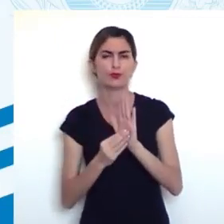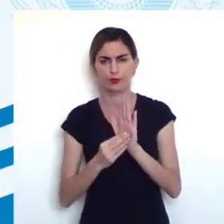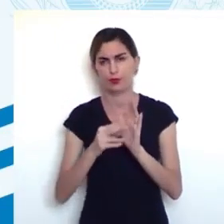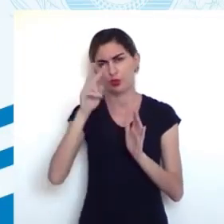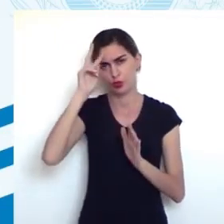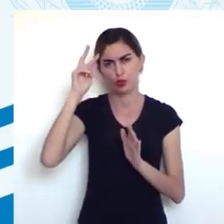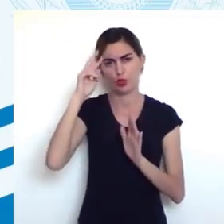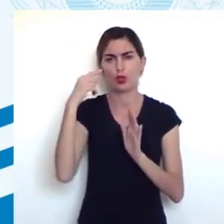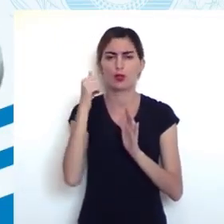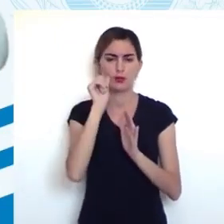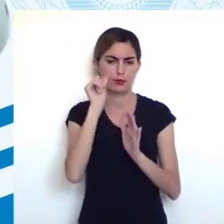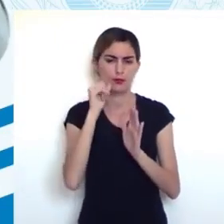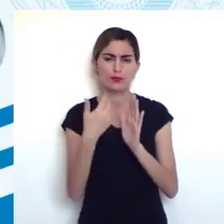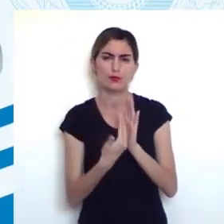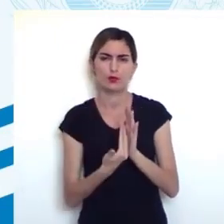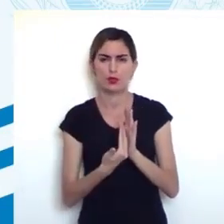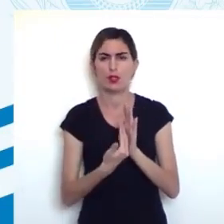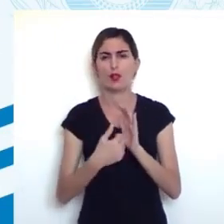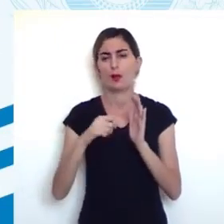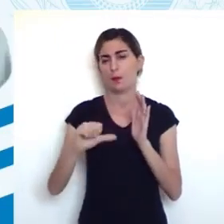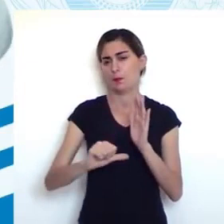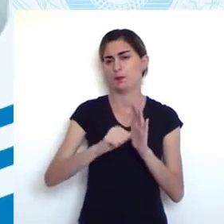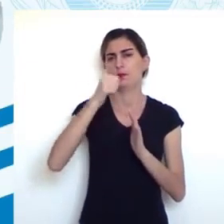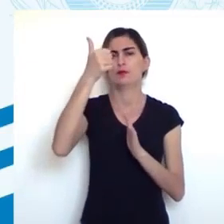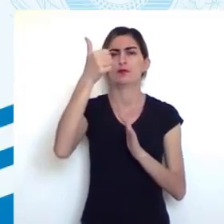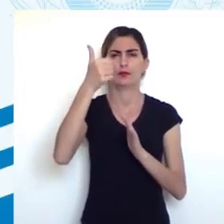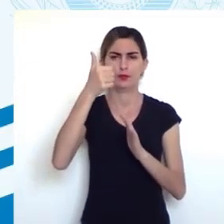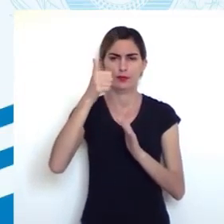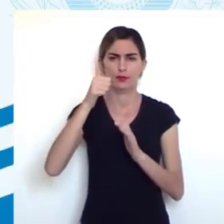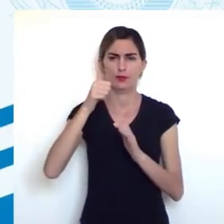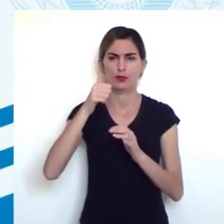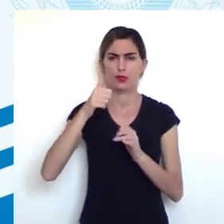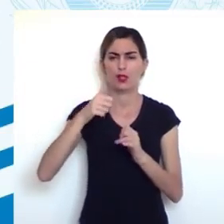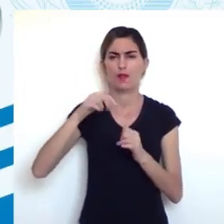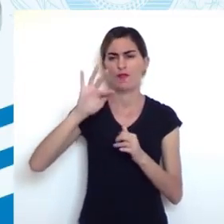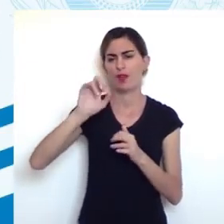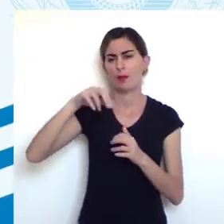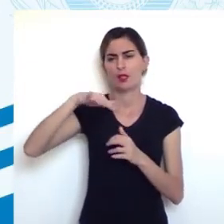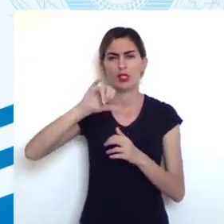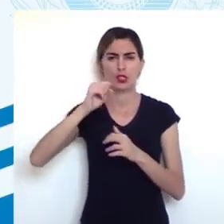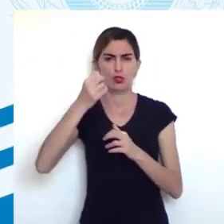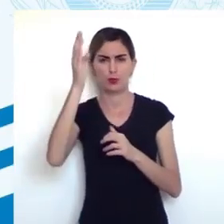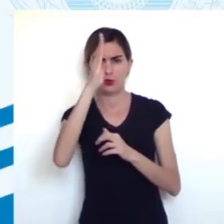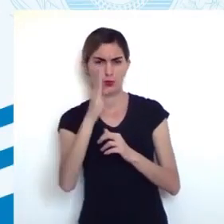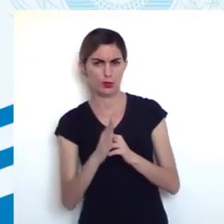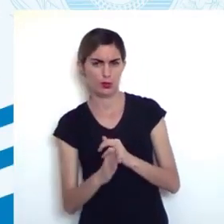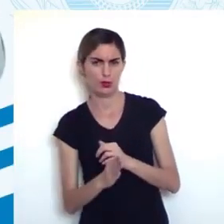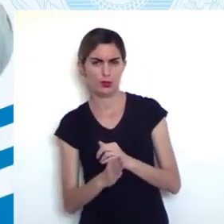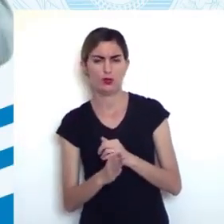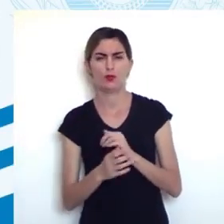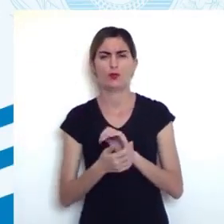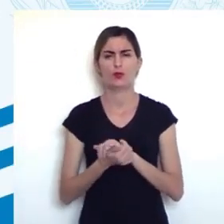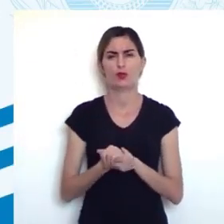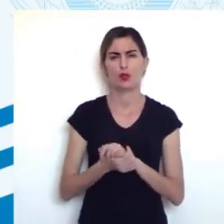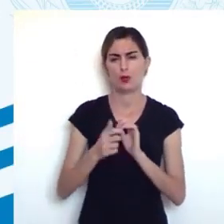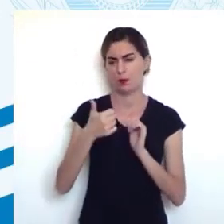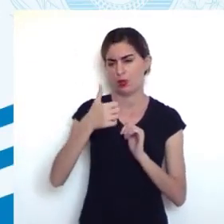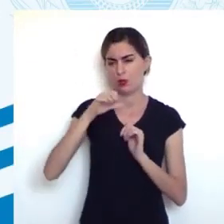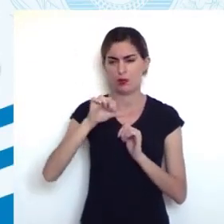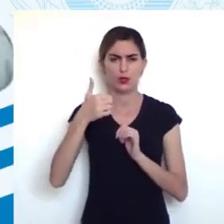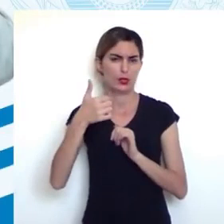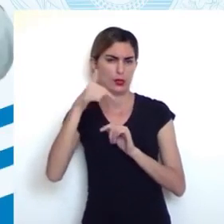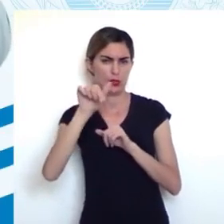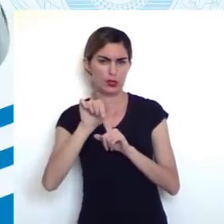mulher. Foi uma das pioneiras do anarcofeminismo no Brasil. Em